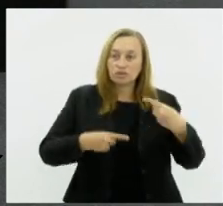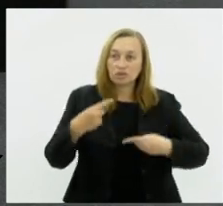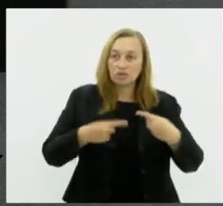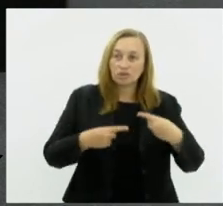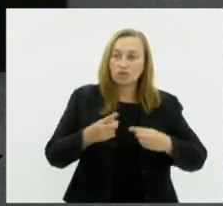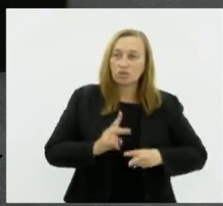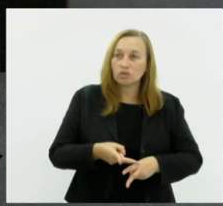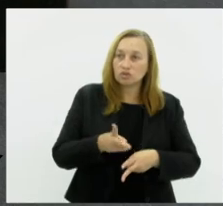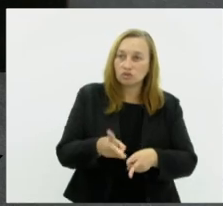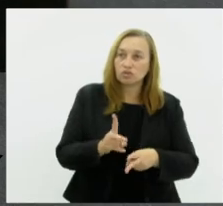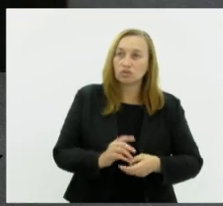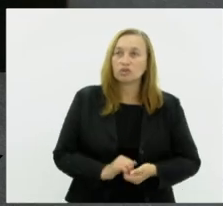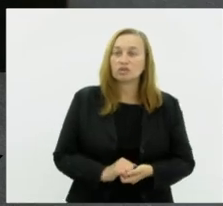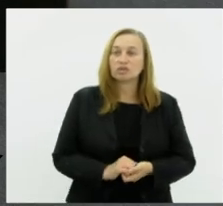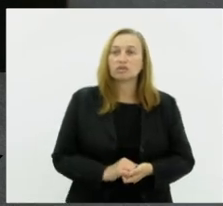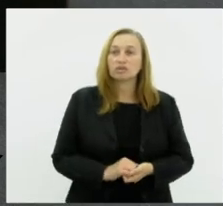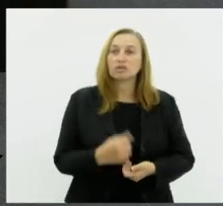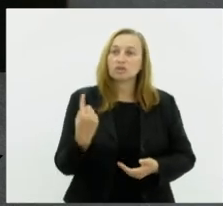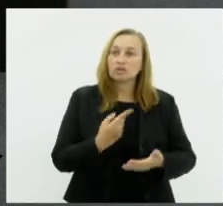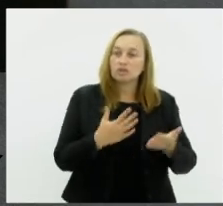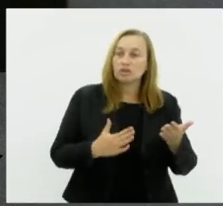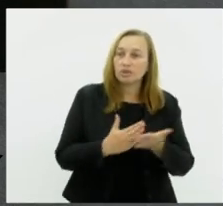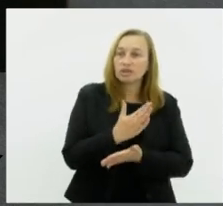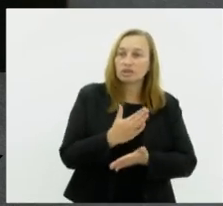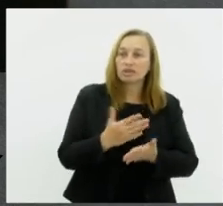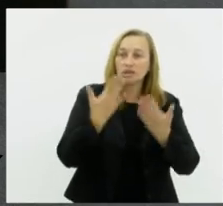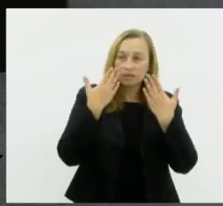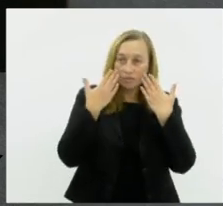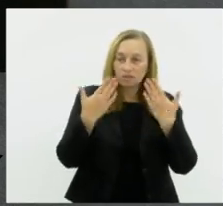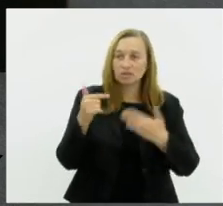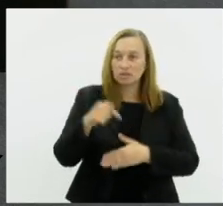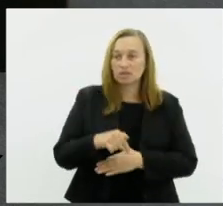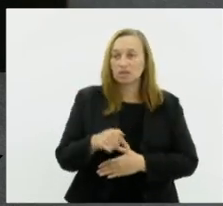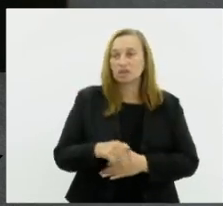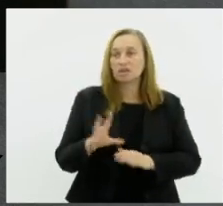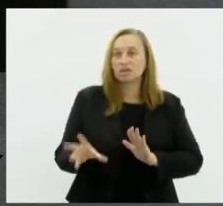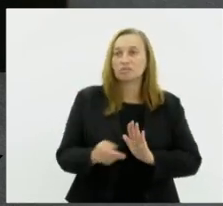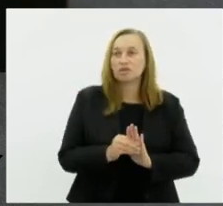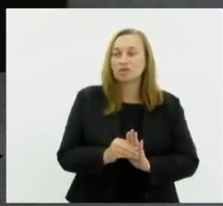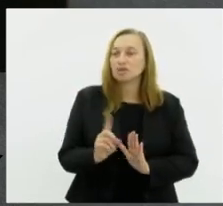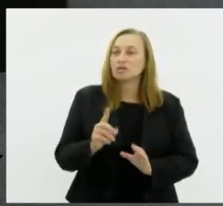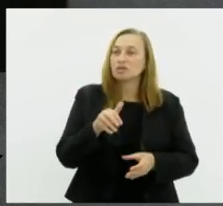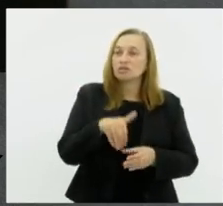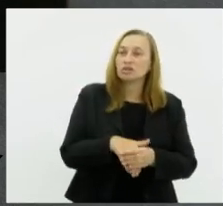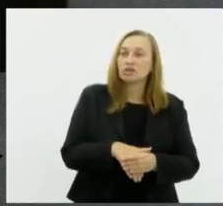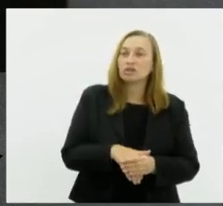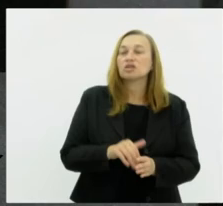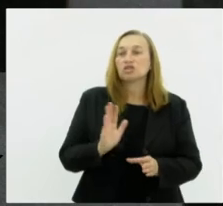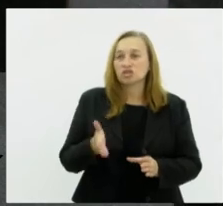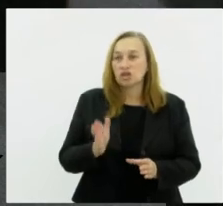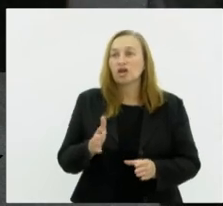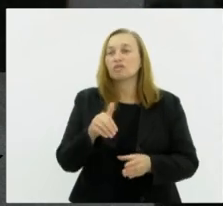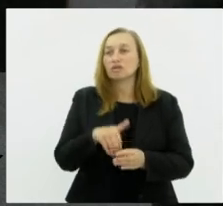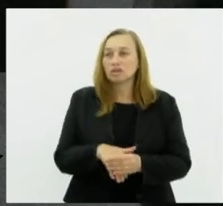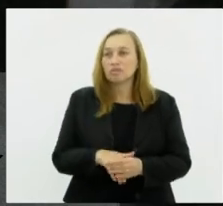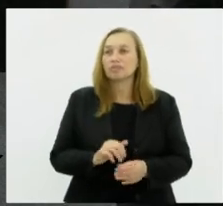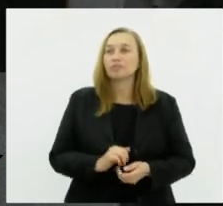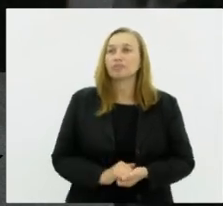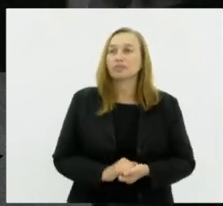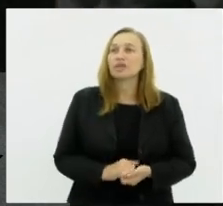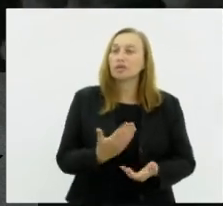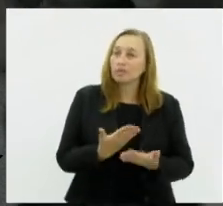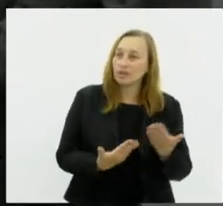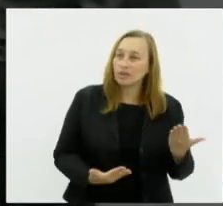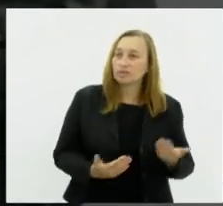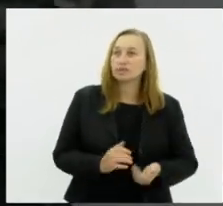continua, que nós apresentamos essa emenda aqui. Nós não vamos destacar nessa votação, porque já destacamos na anterior e já votamos e